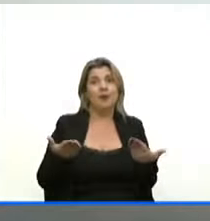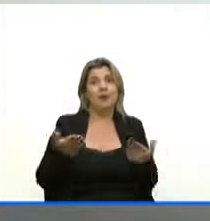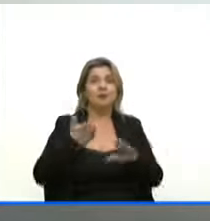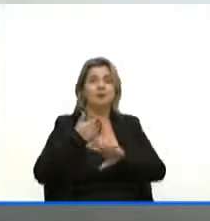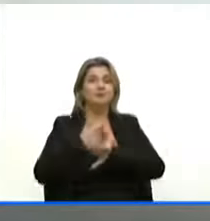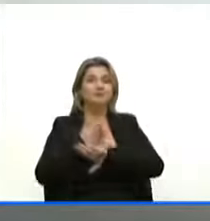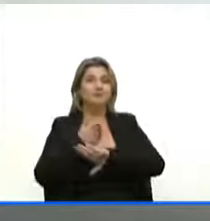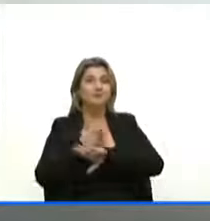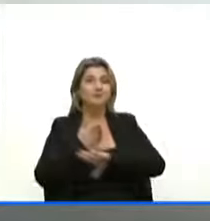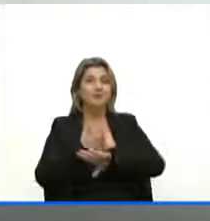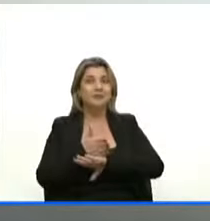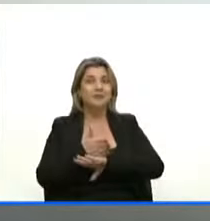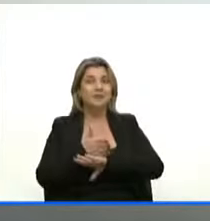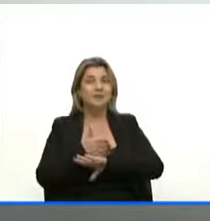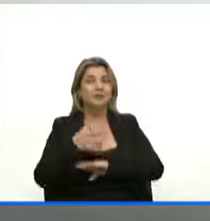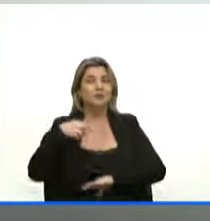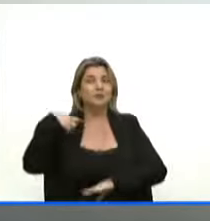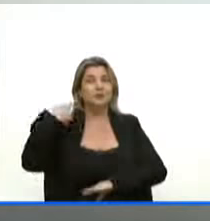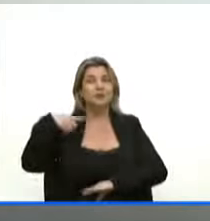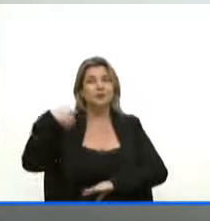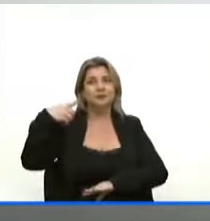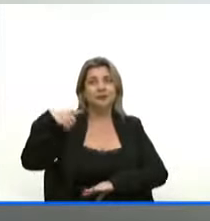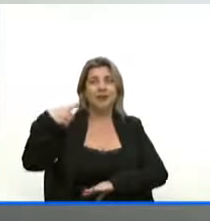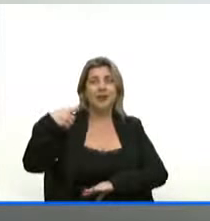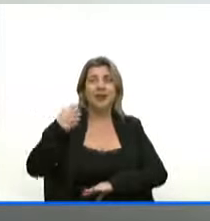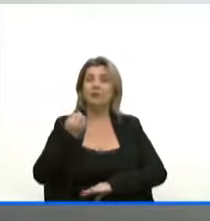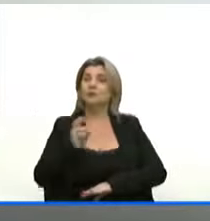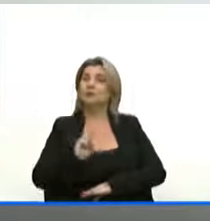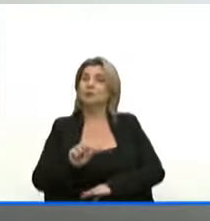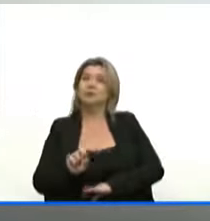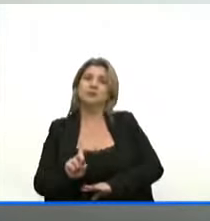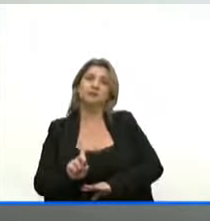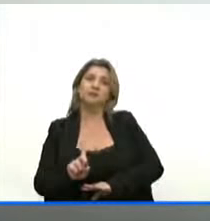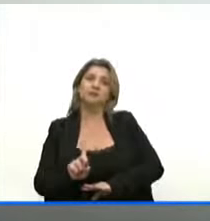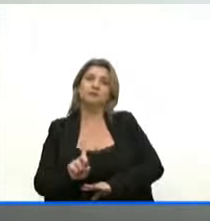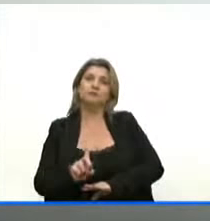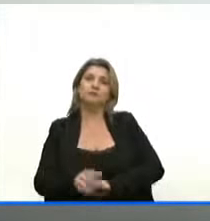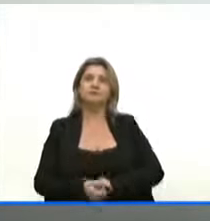presença ou não do deputado, a participação ou não, isso é, né?